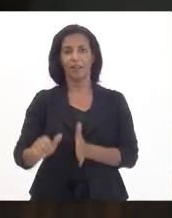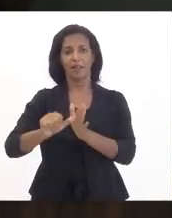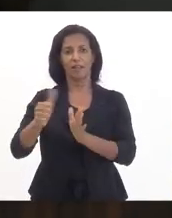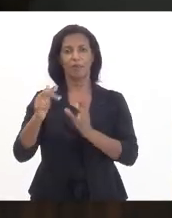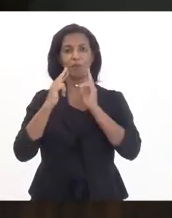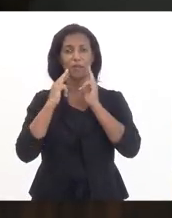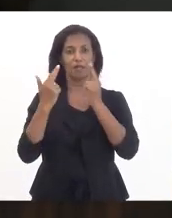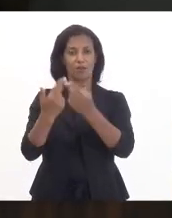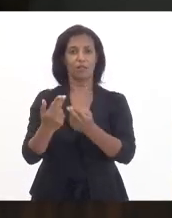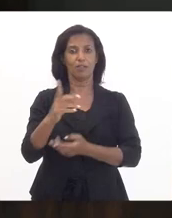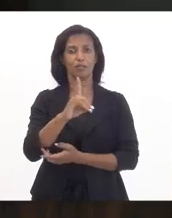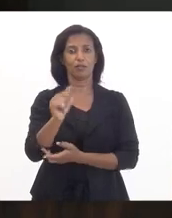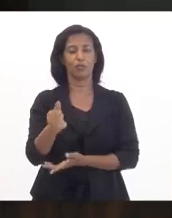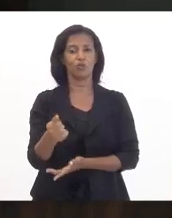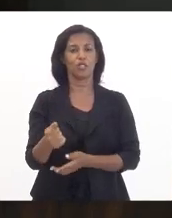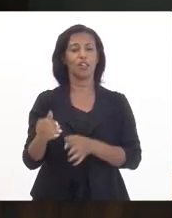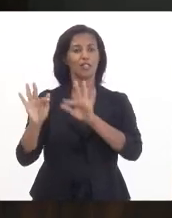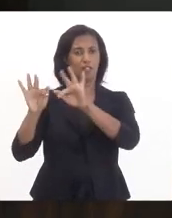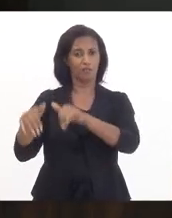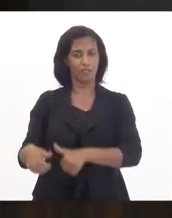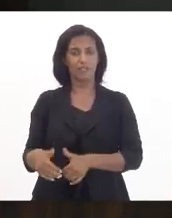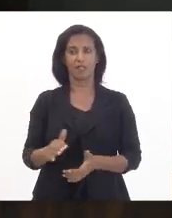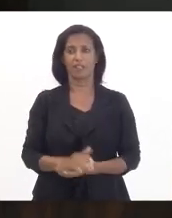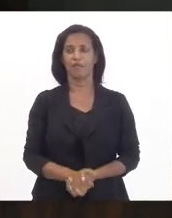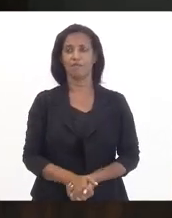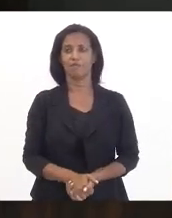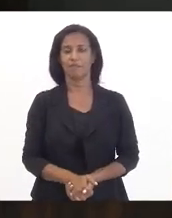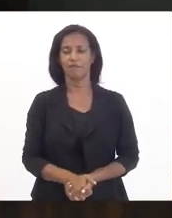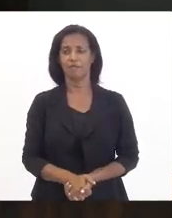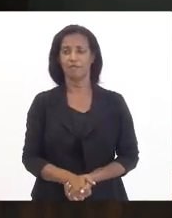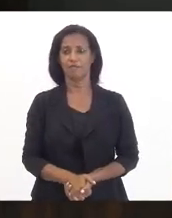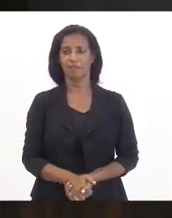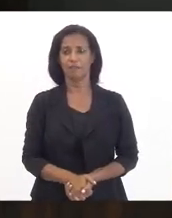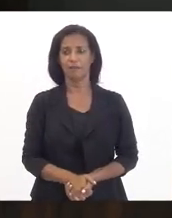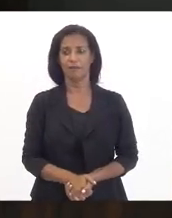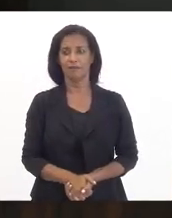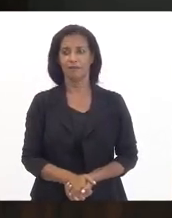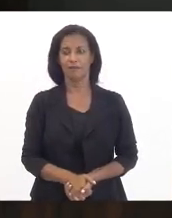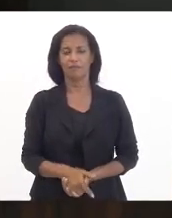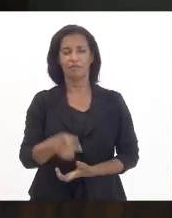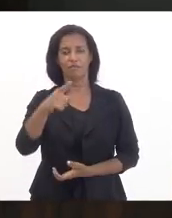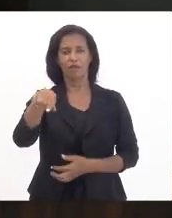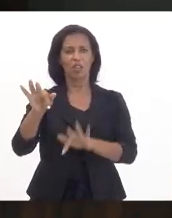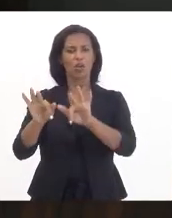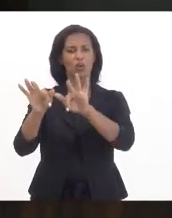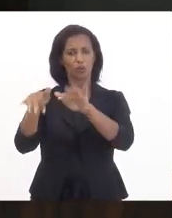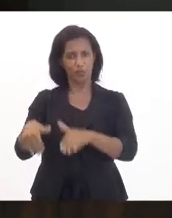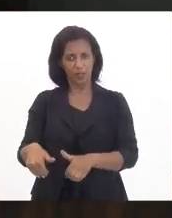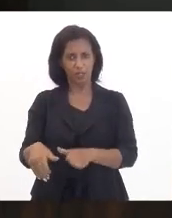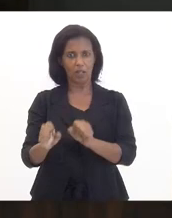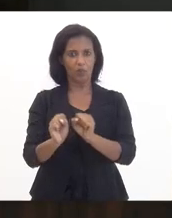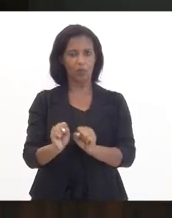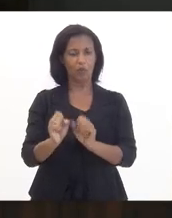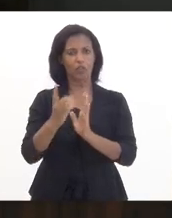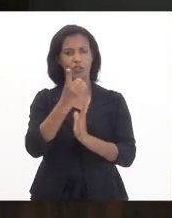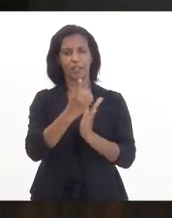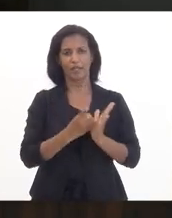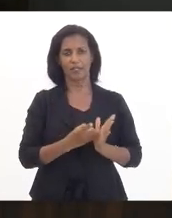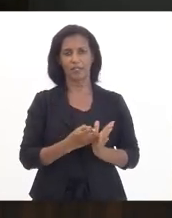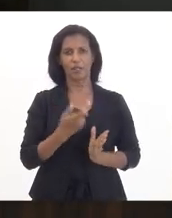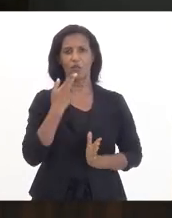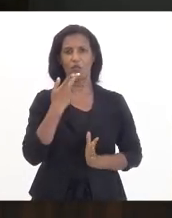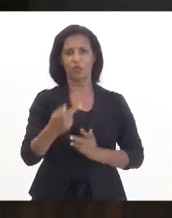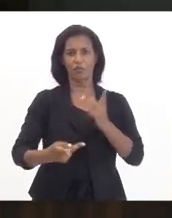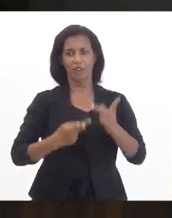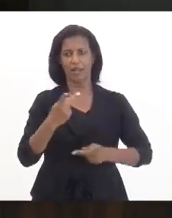sessão extraordinária do dia, mesmo está encerrada. Encerrada. Vossa Excelência, no final, poderá dar declaração. Havia